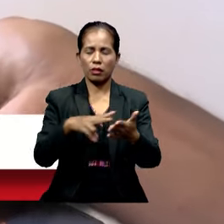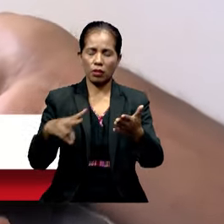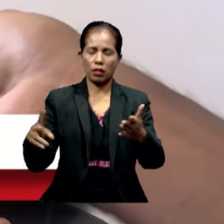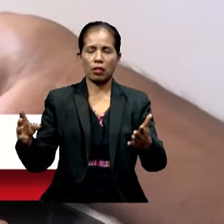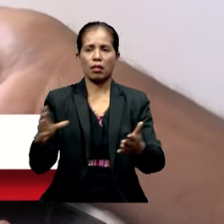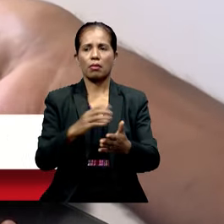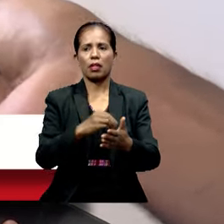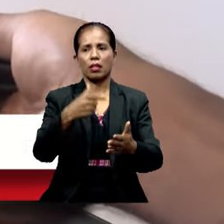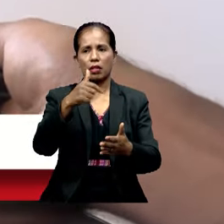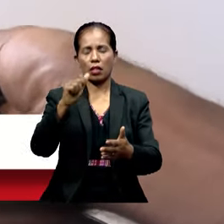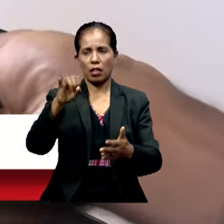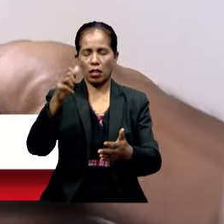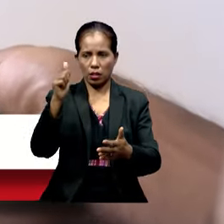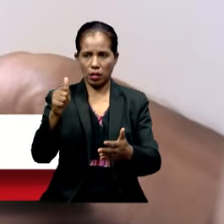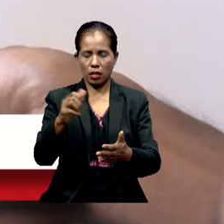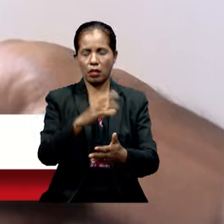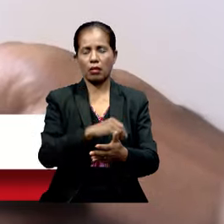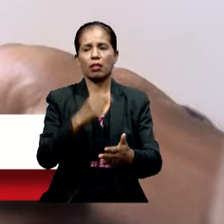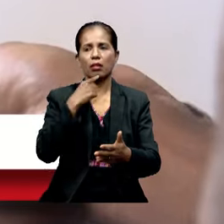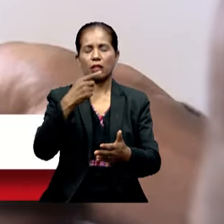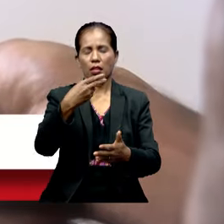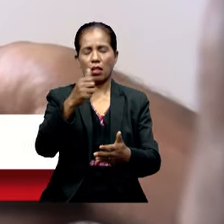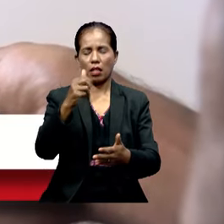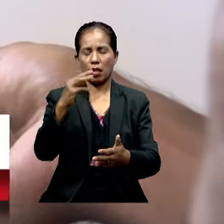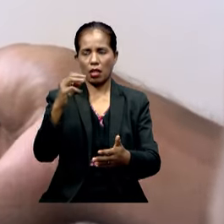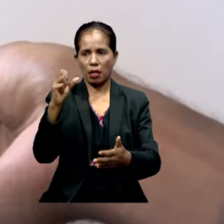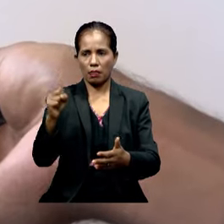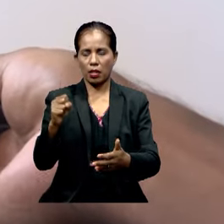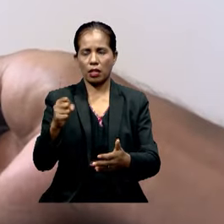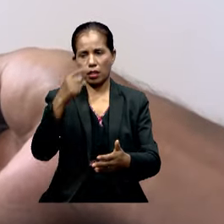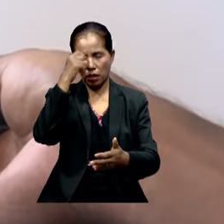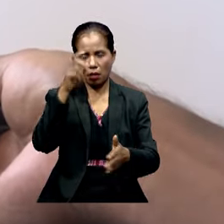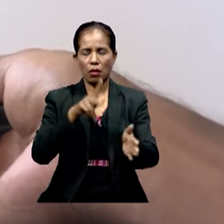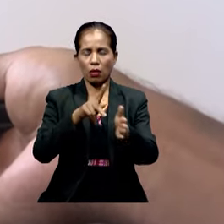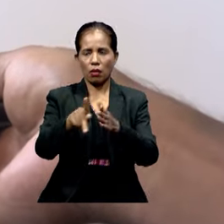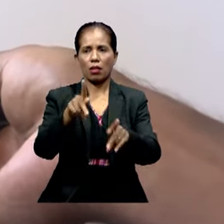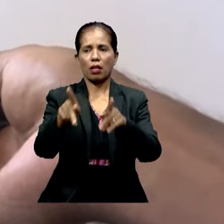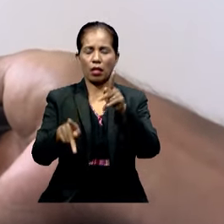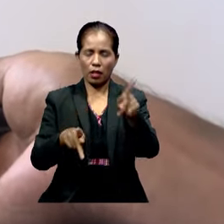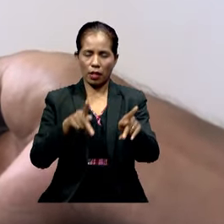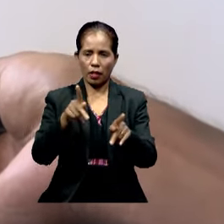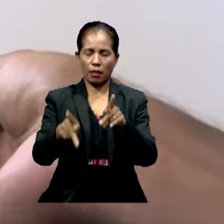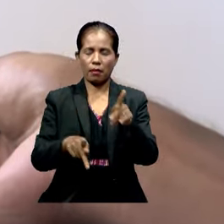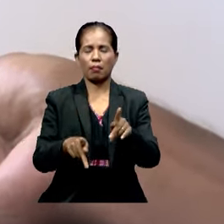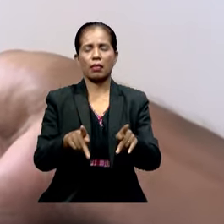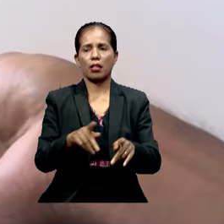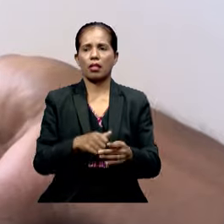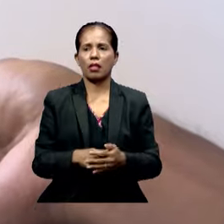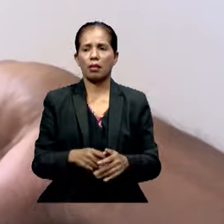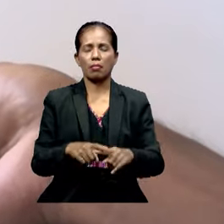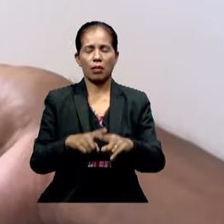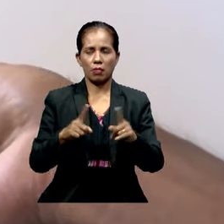e a Gaza. Condena Hamas, também mata o ema civil israelita. Mas de